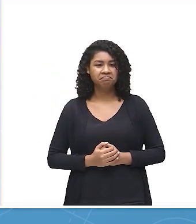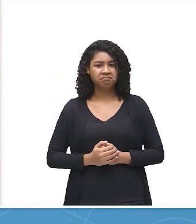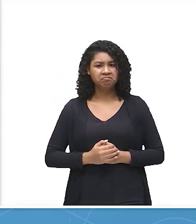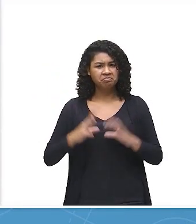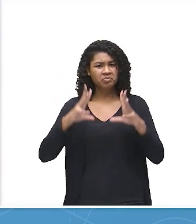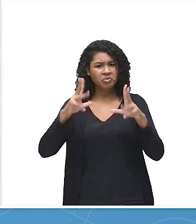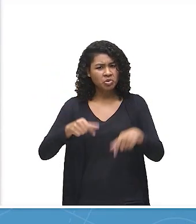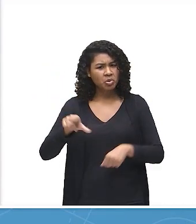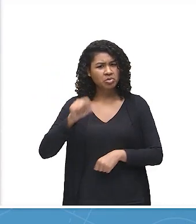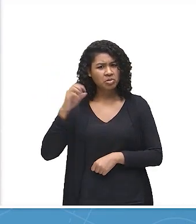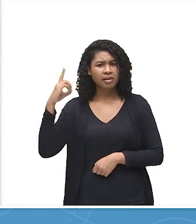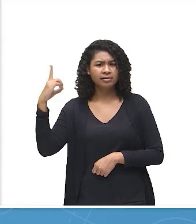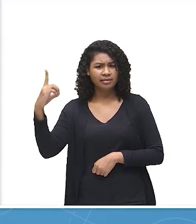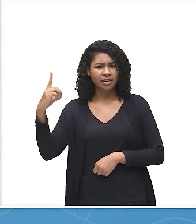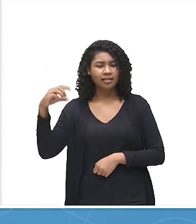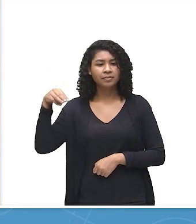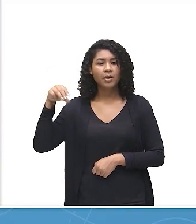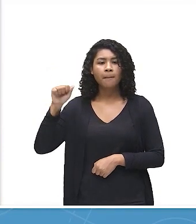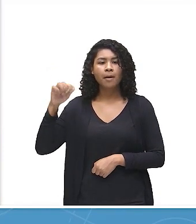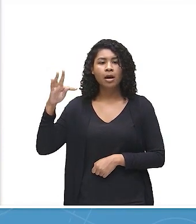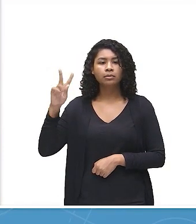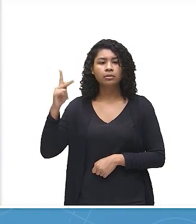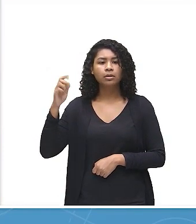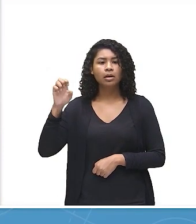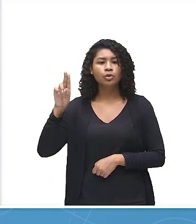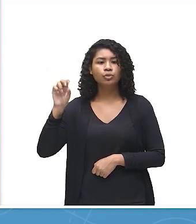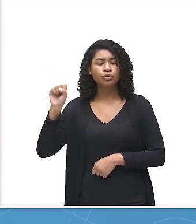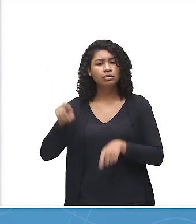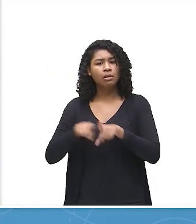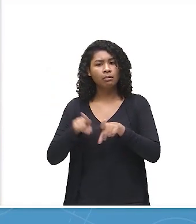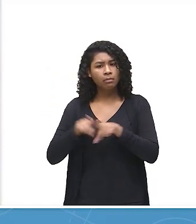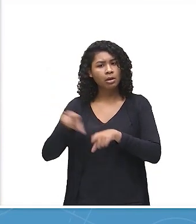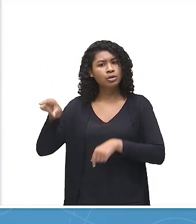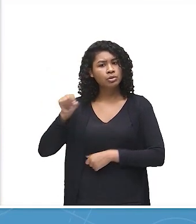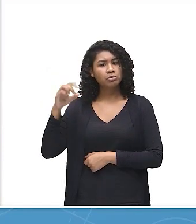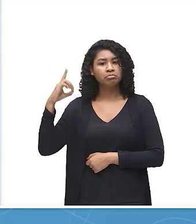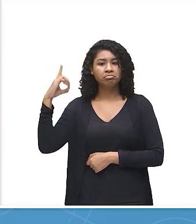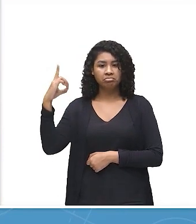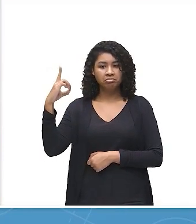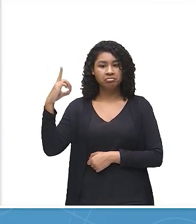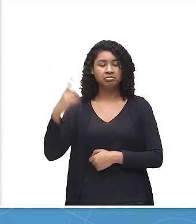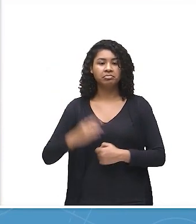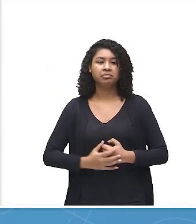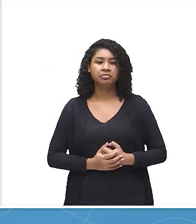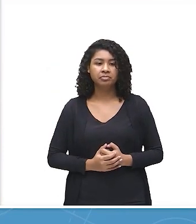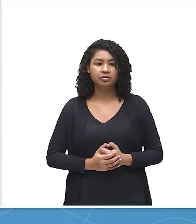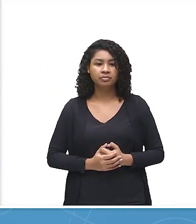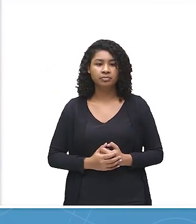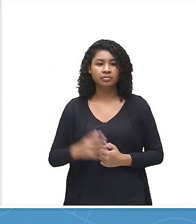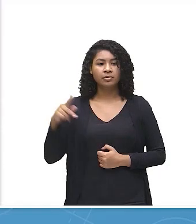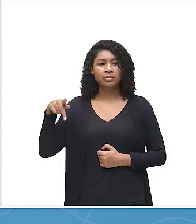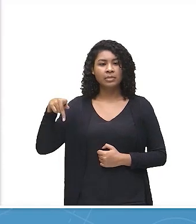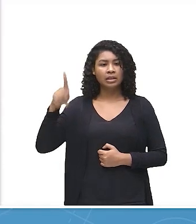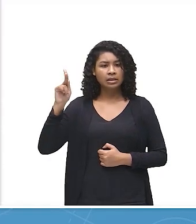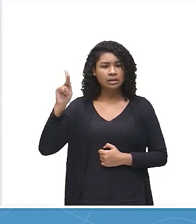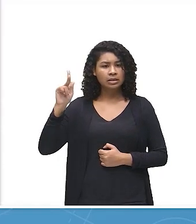Municipal Antônia Medeiros da Silva. Thank you. Temos ainda a Tamili, disse que é a